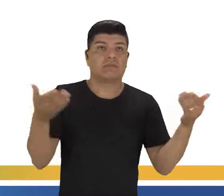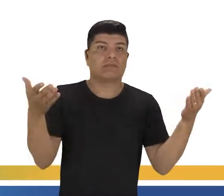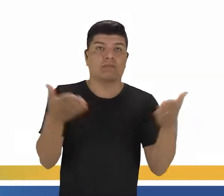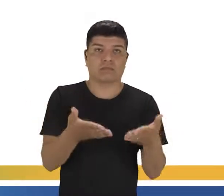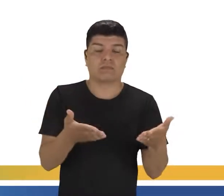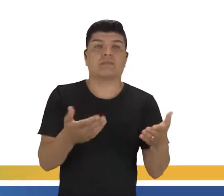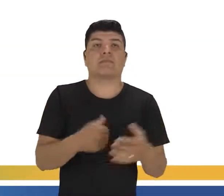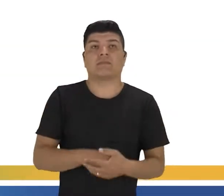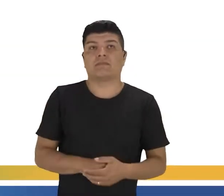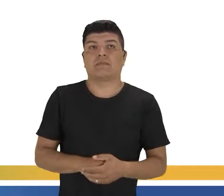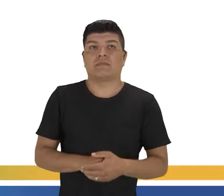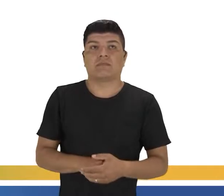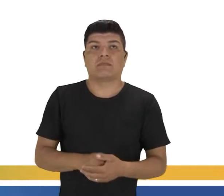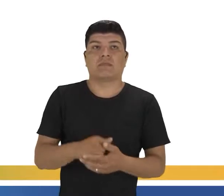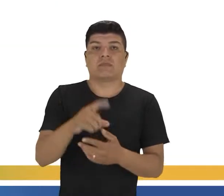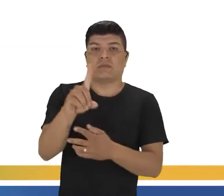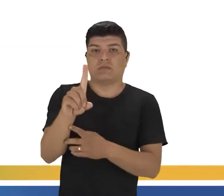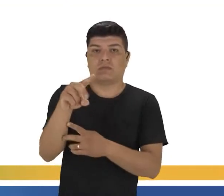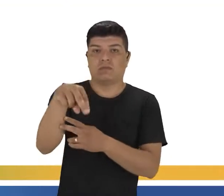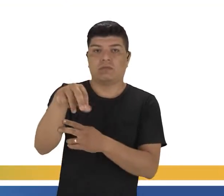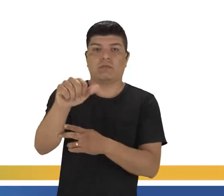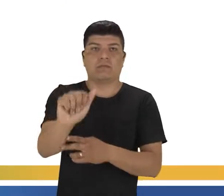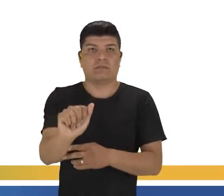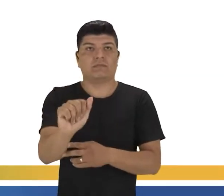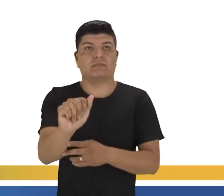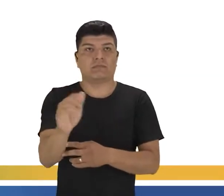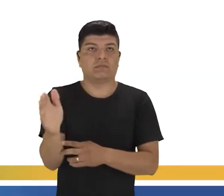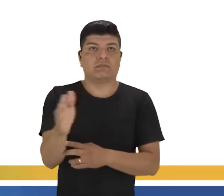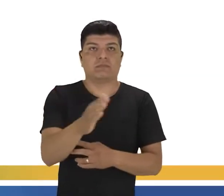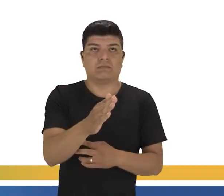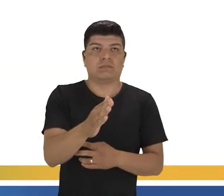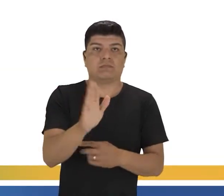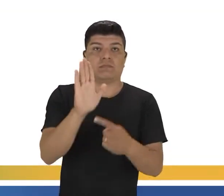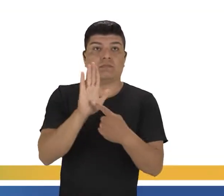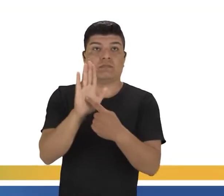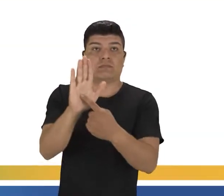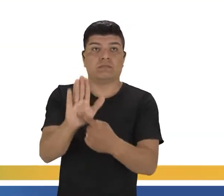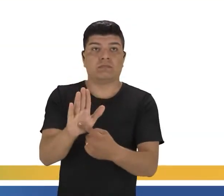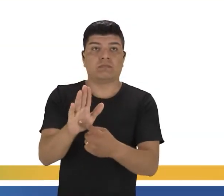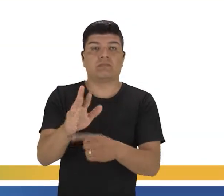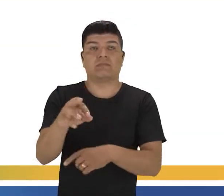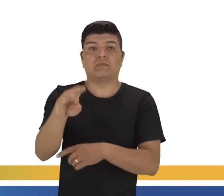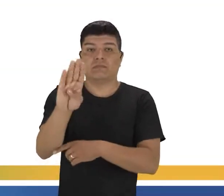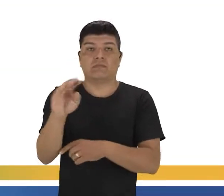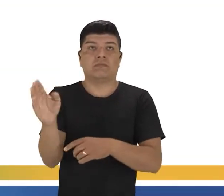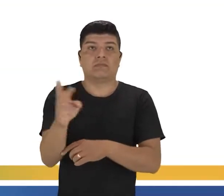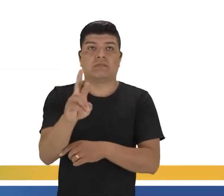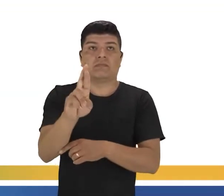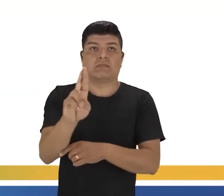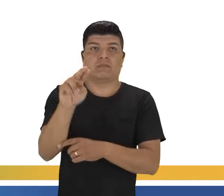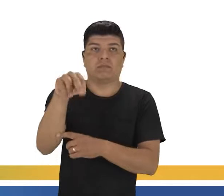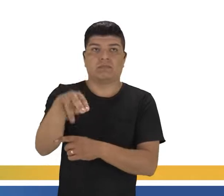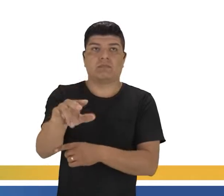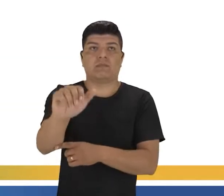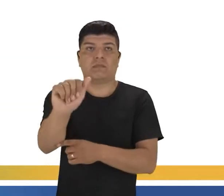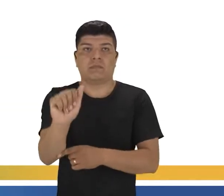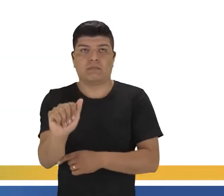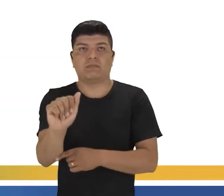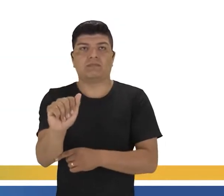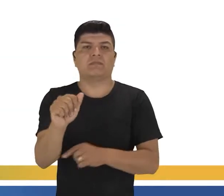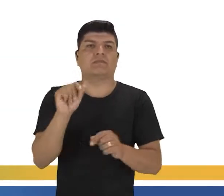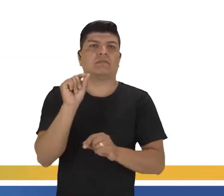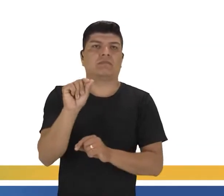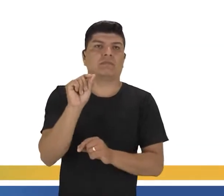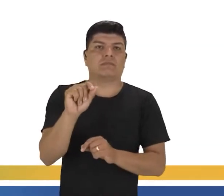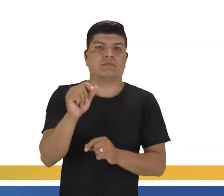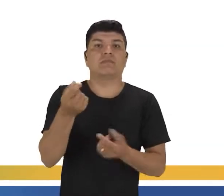ácidos nucleicos, o DNA, ácido desoxirribonucleico, e o RNA, o ácido ribonucleico, eles são